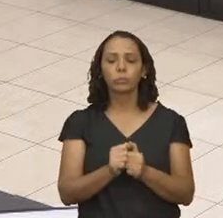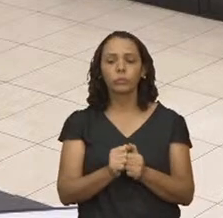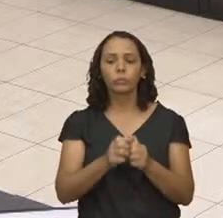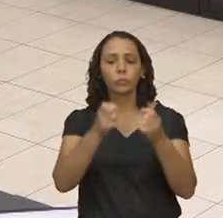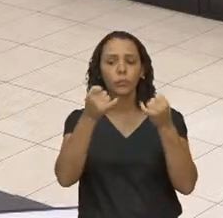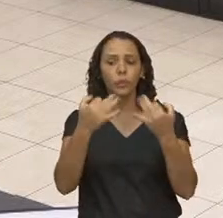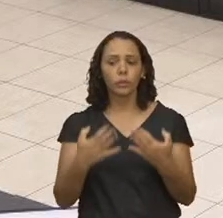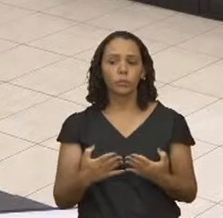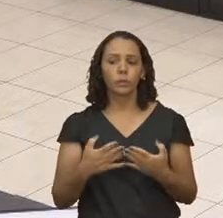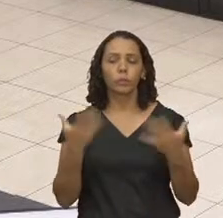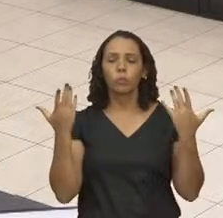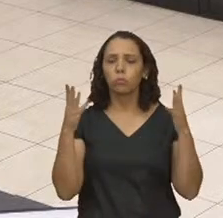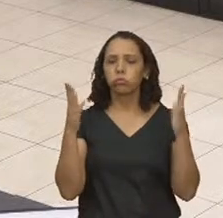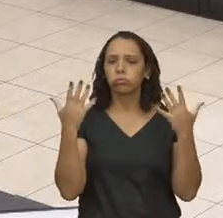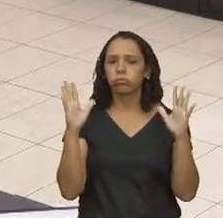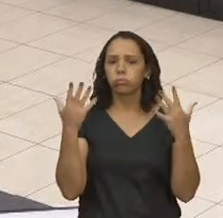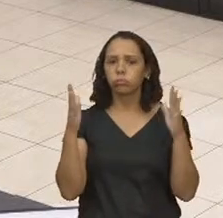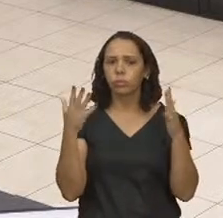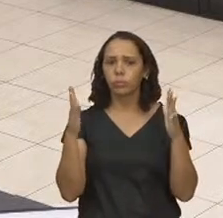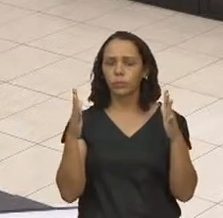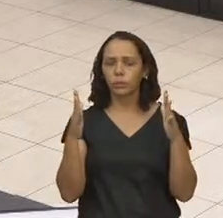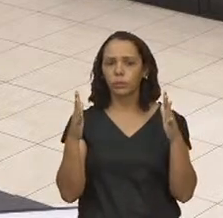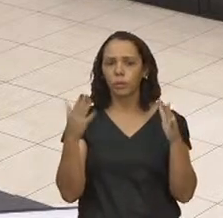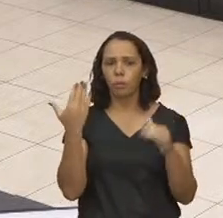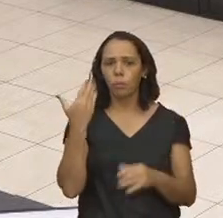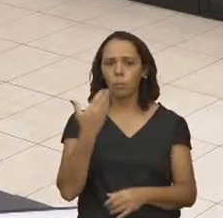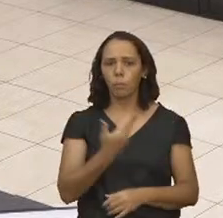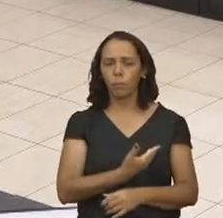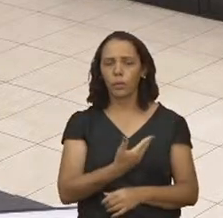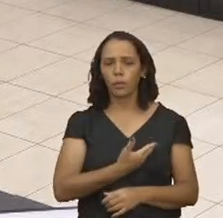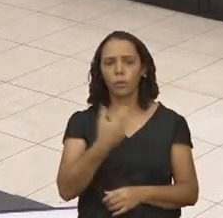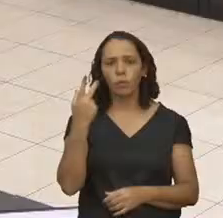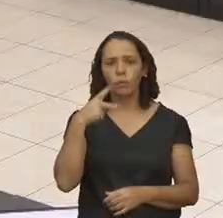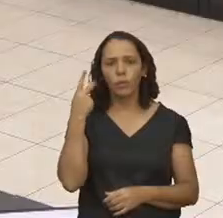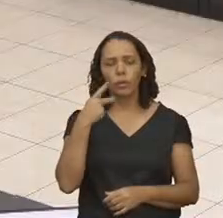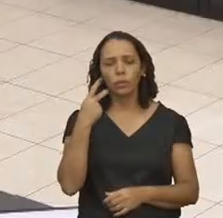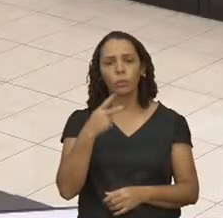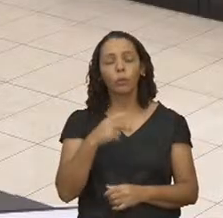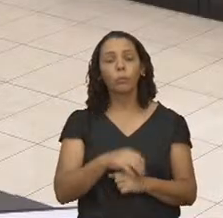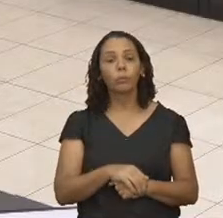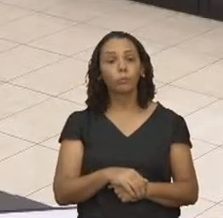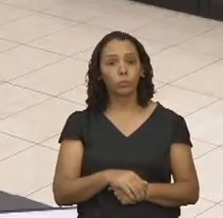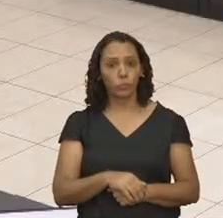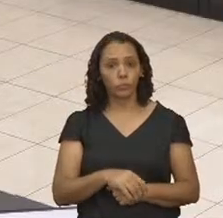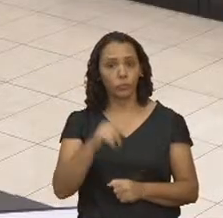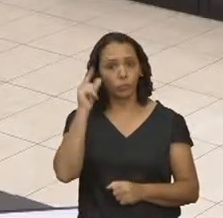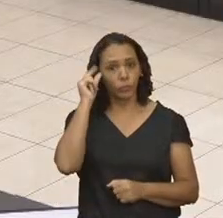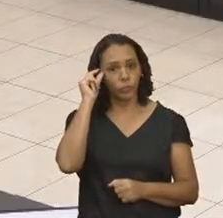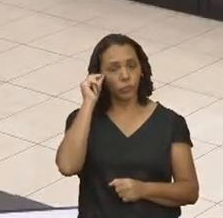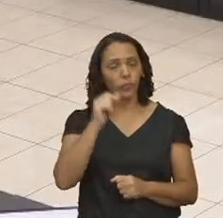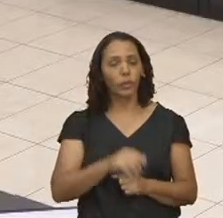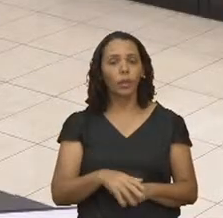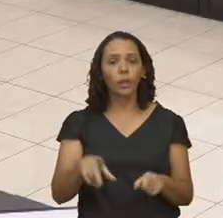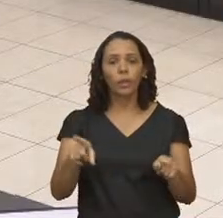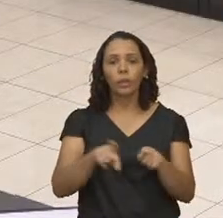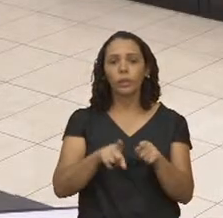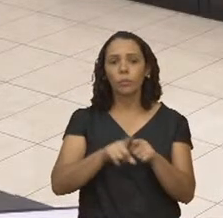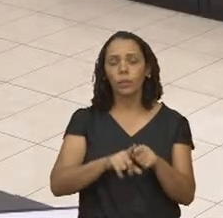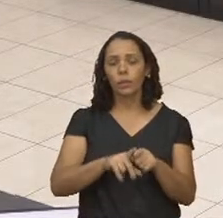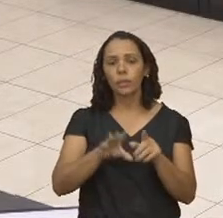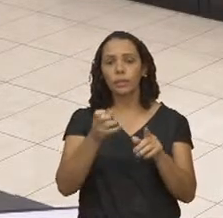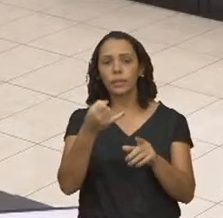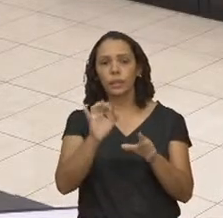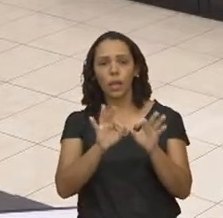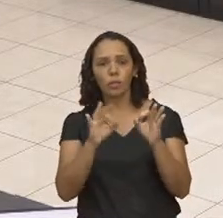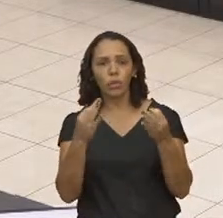meu voto, quero parabenizar o nosso amigo aí, vereador Jean Araújo, e lembrar também as famílias que não tiver